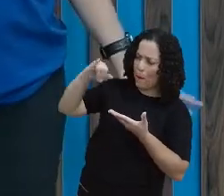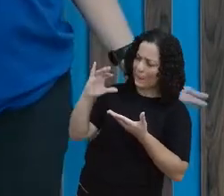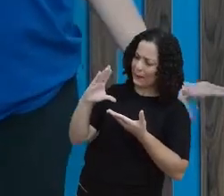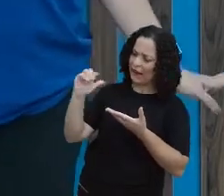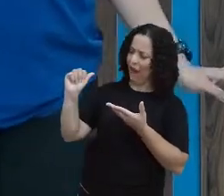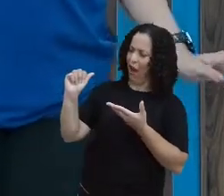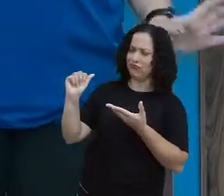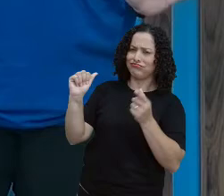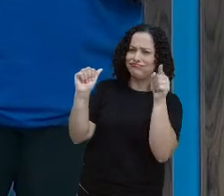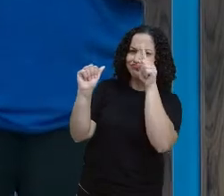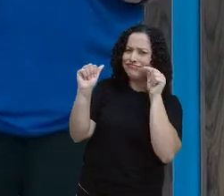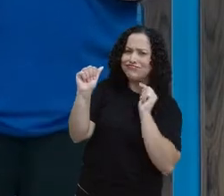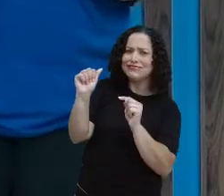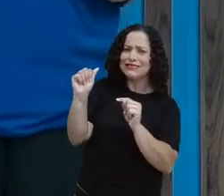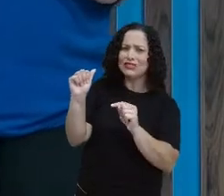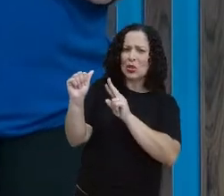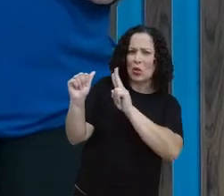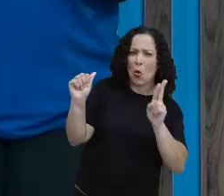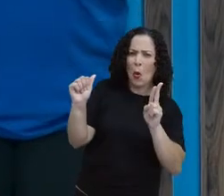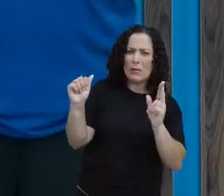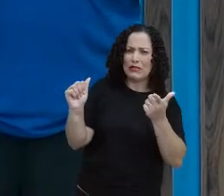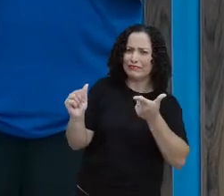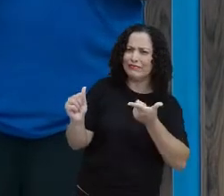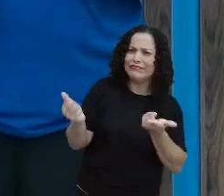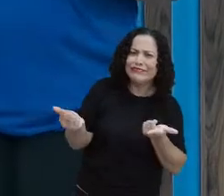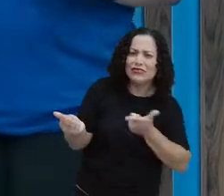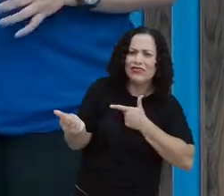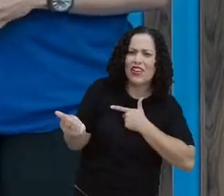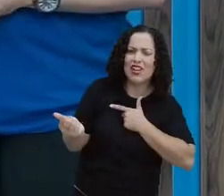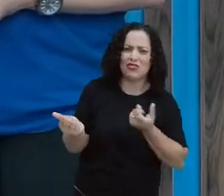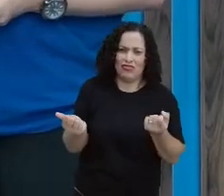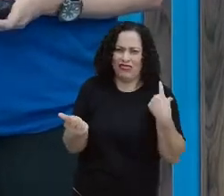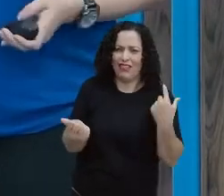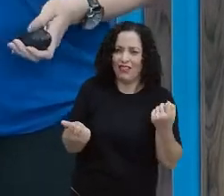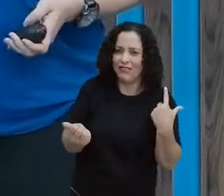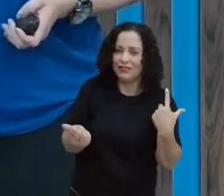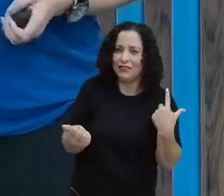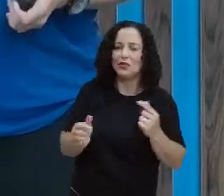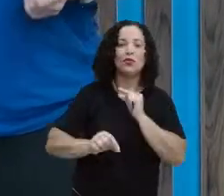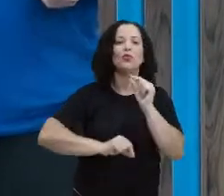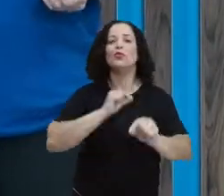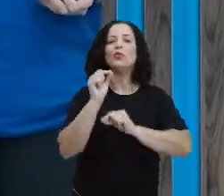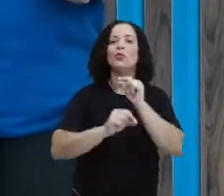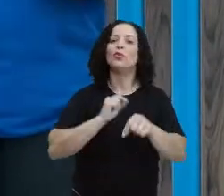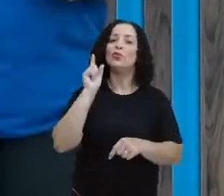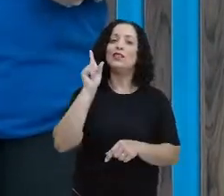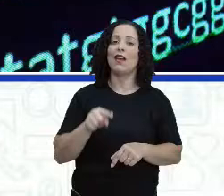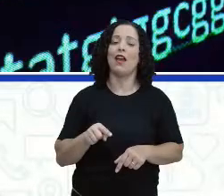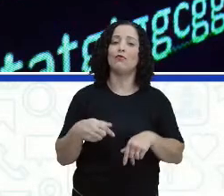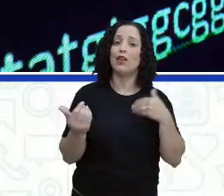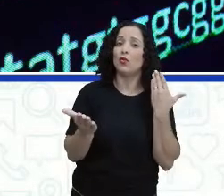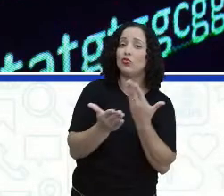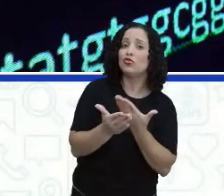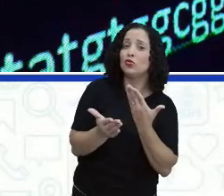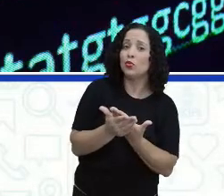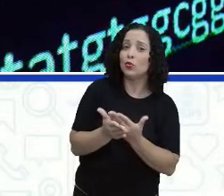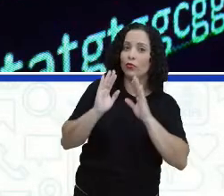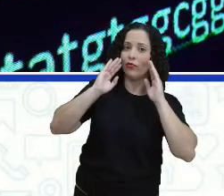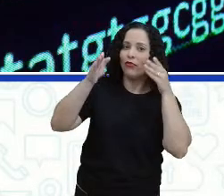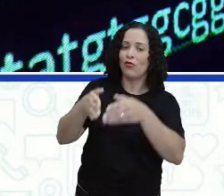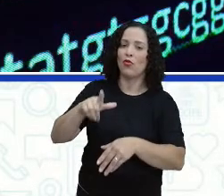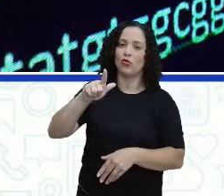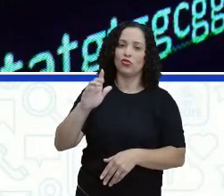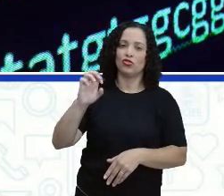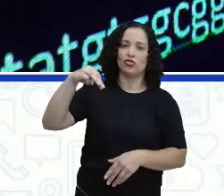professora. Começou de novo com esses nomes esquisitos, né? Não, gente, não é nada demais, ó. Genômica é simplesmente o estudo do genoma de um